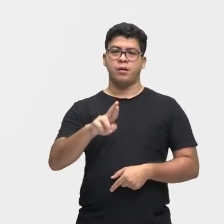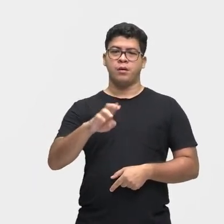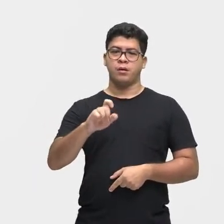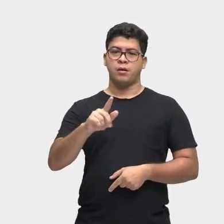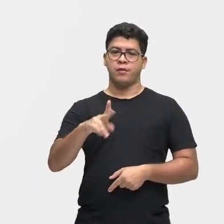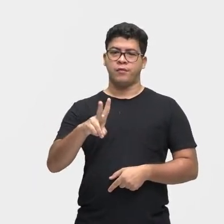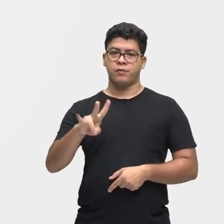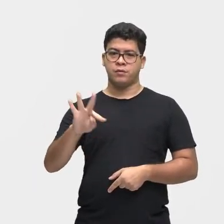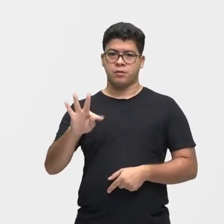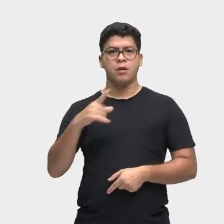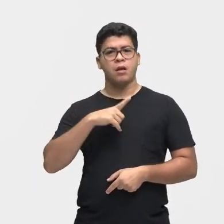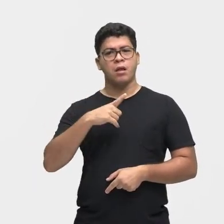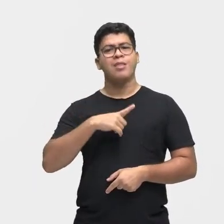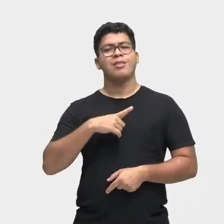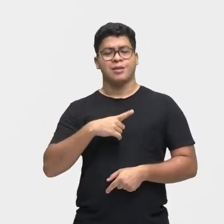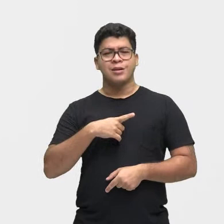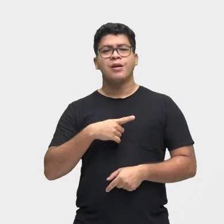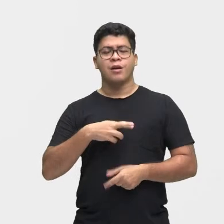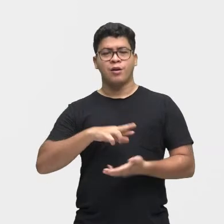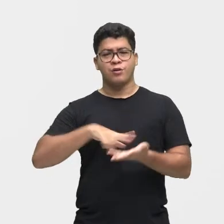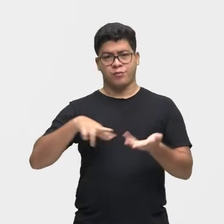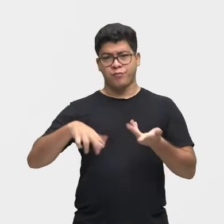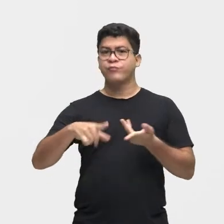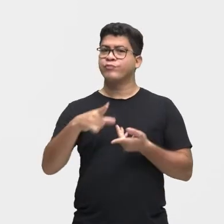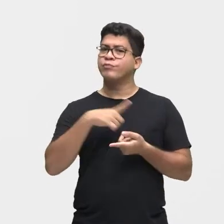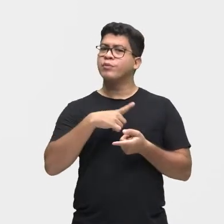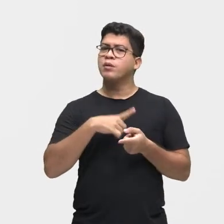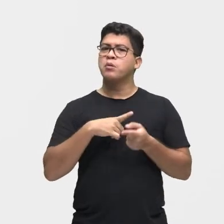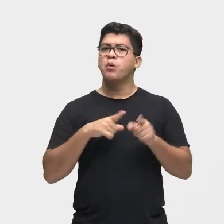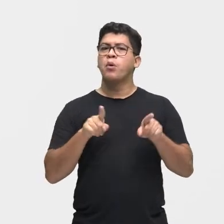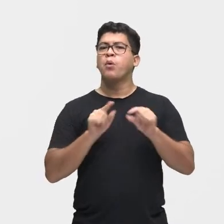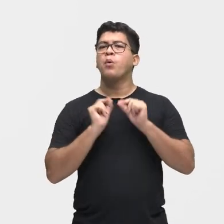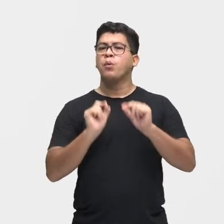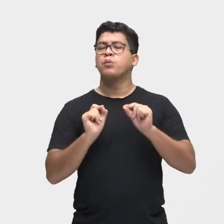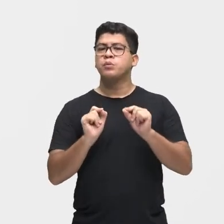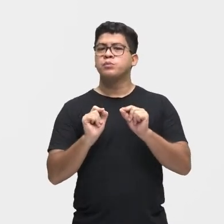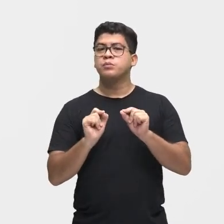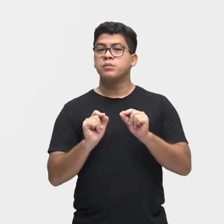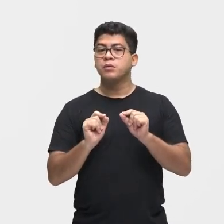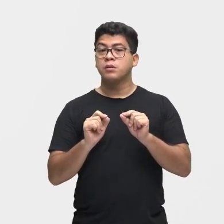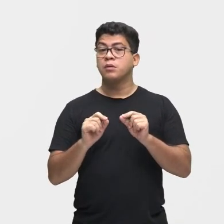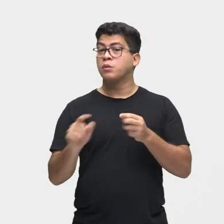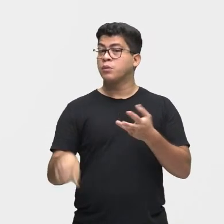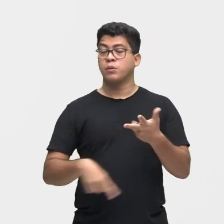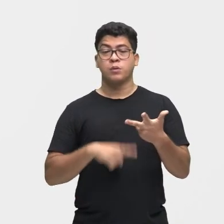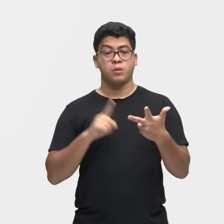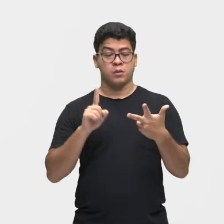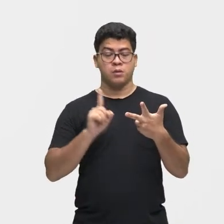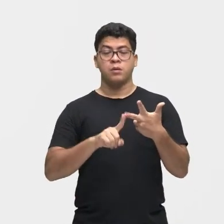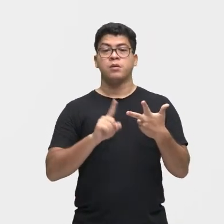e domínio colonial. Então, valia de tudo, tá certo? O terceiro ponto, o